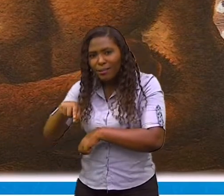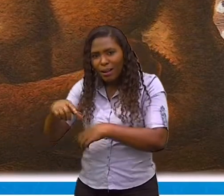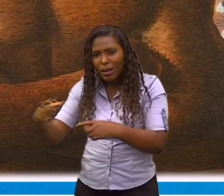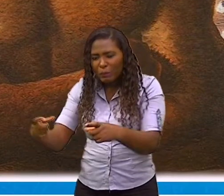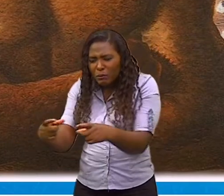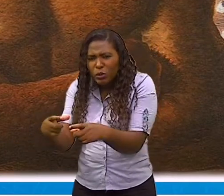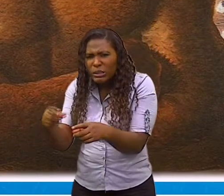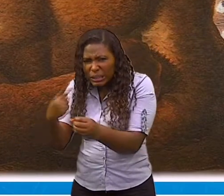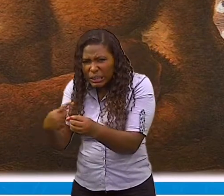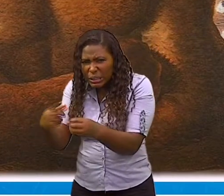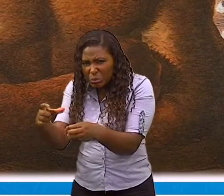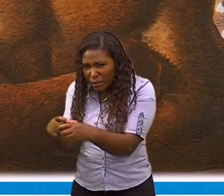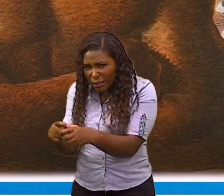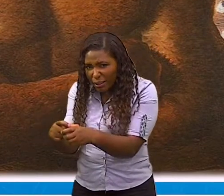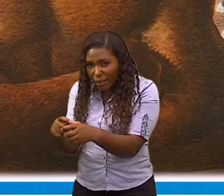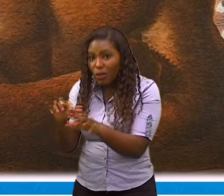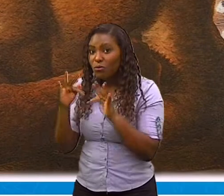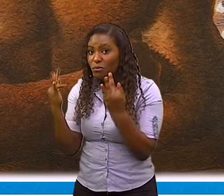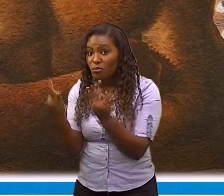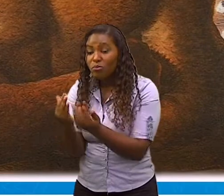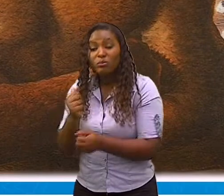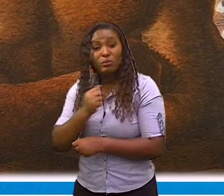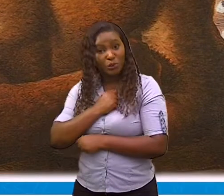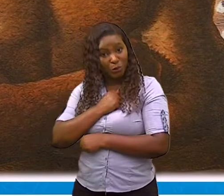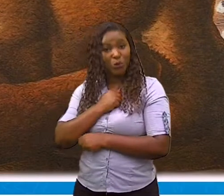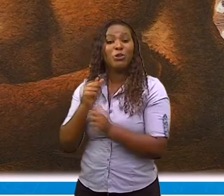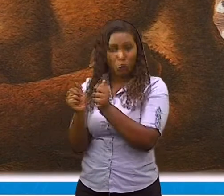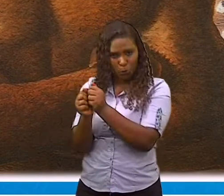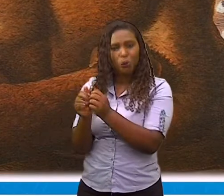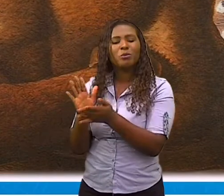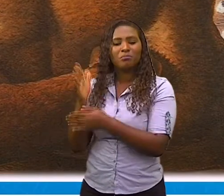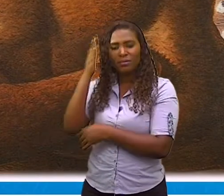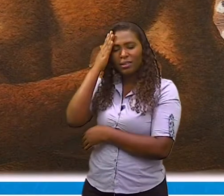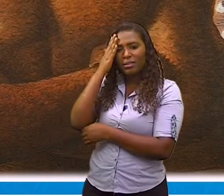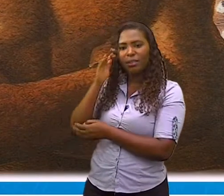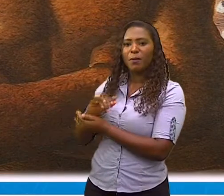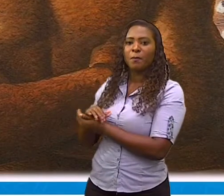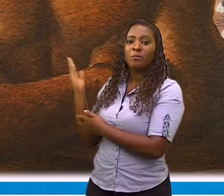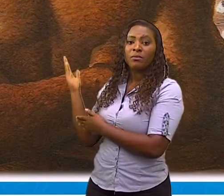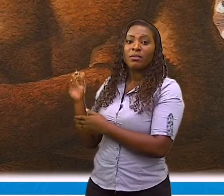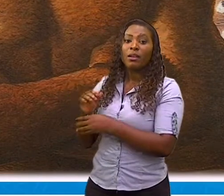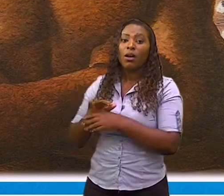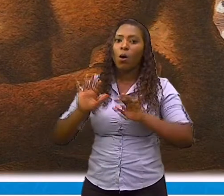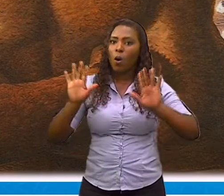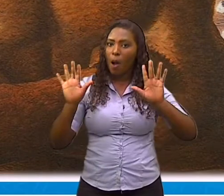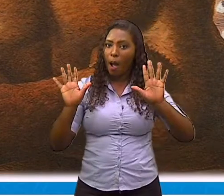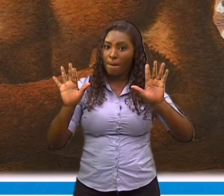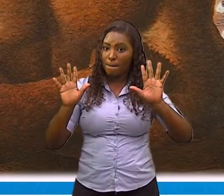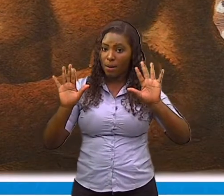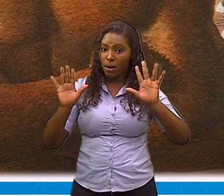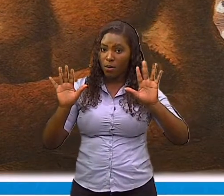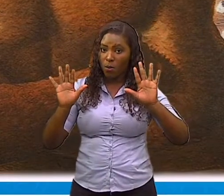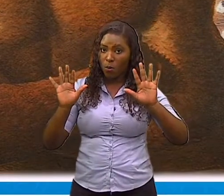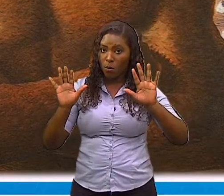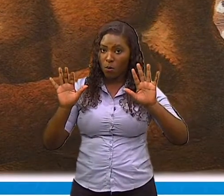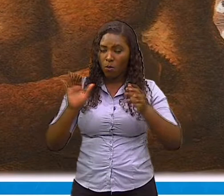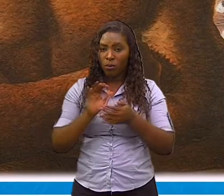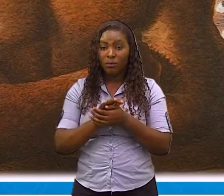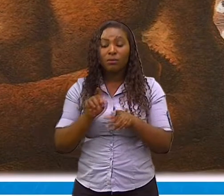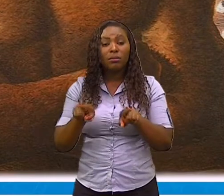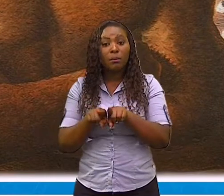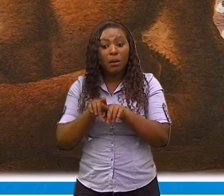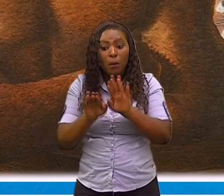É o tamanho das mãos e o tamanho dos pés, simbolizando o quê? A força do